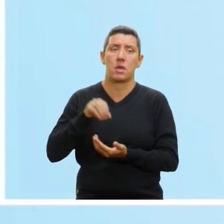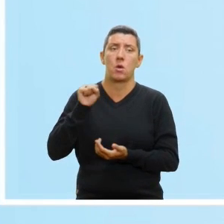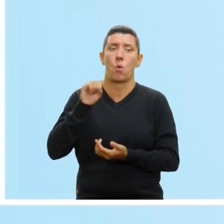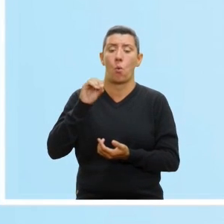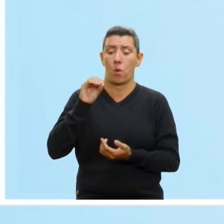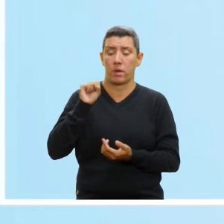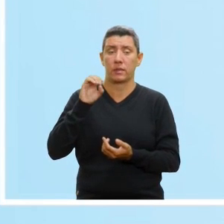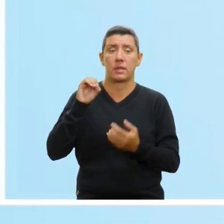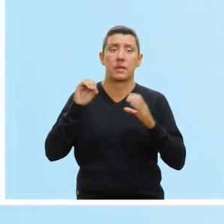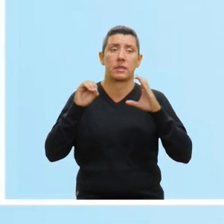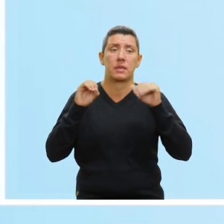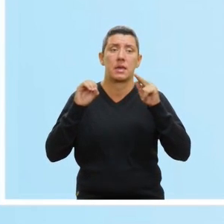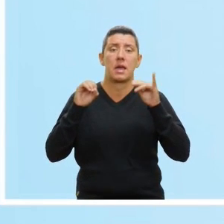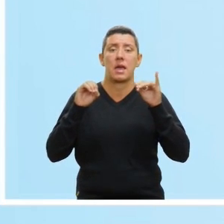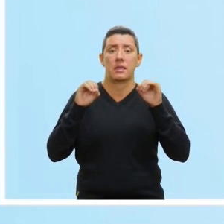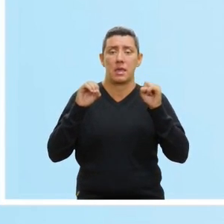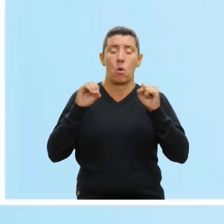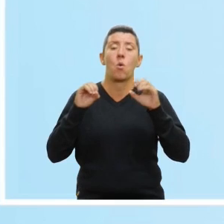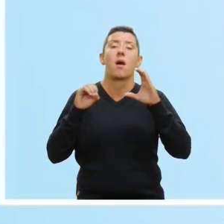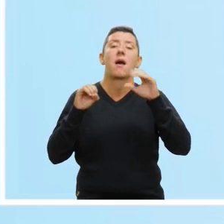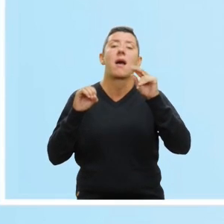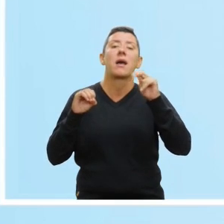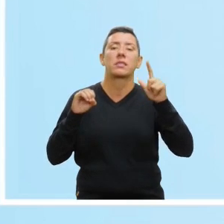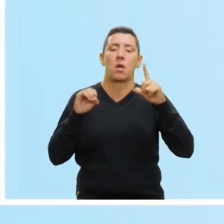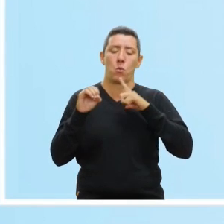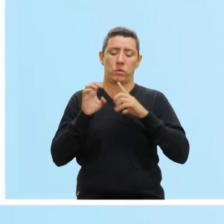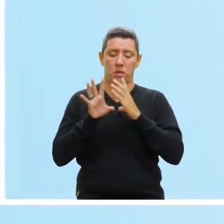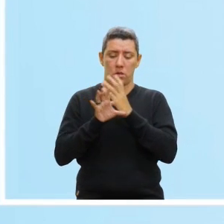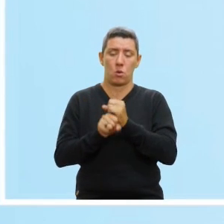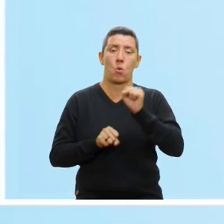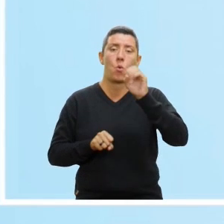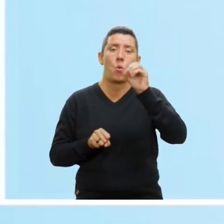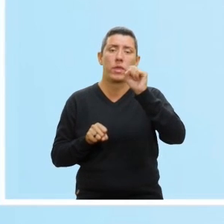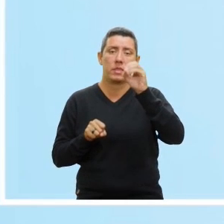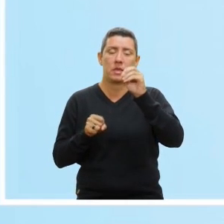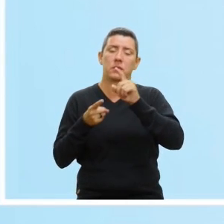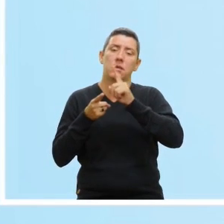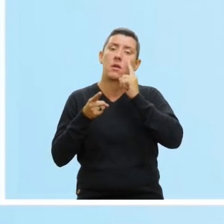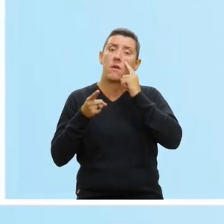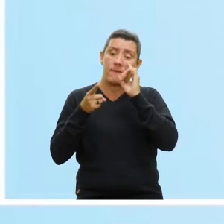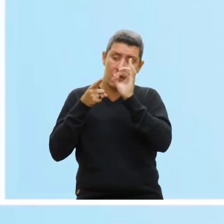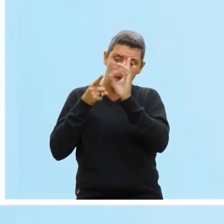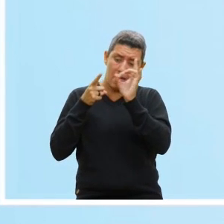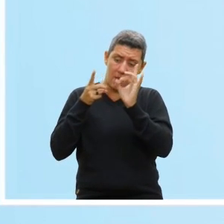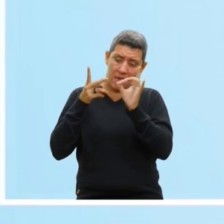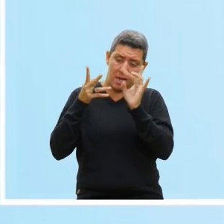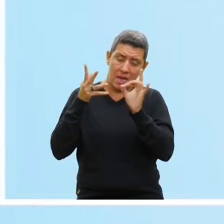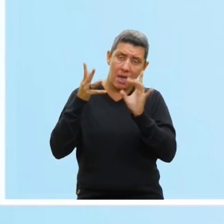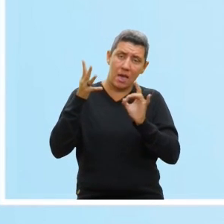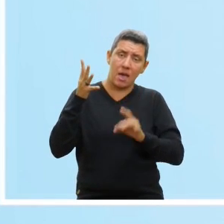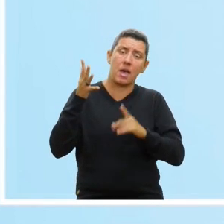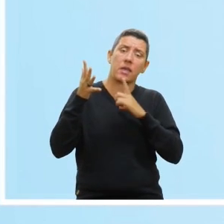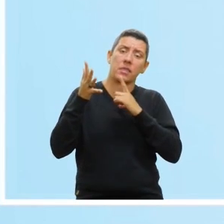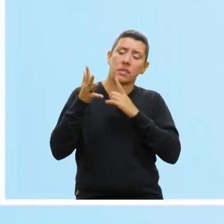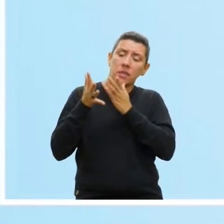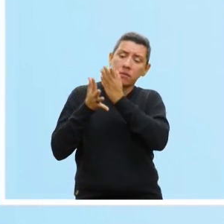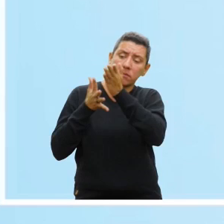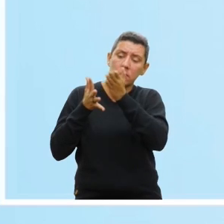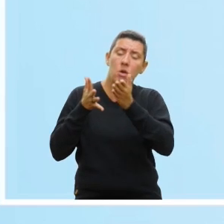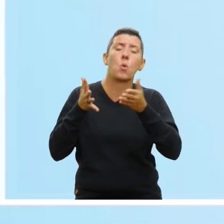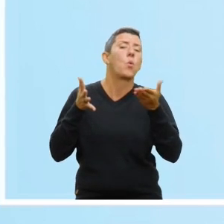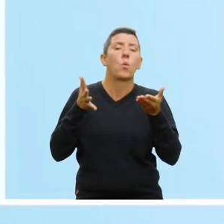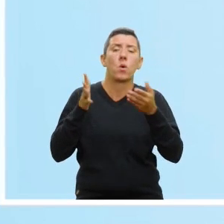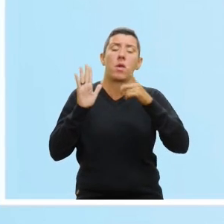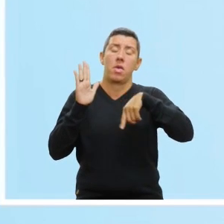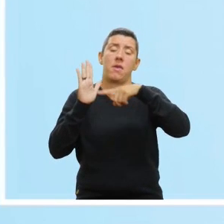canais dentro dessa banda C, e você pode ver, para cada um desses canais, tem a referência da frequência